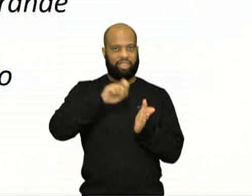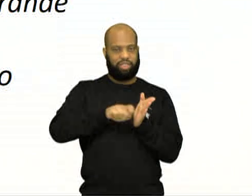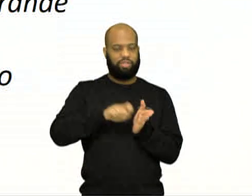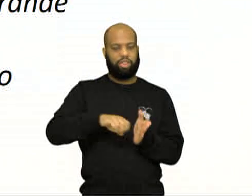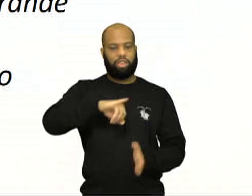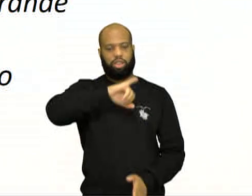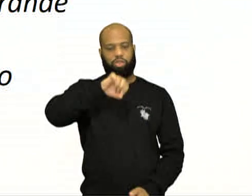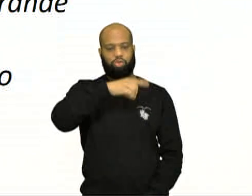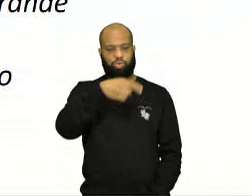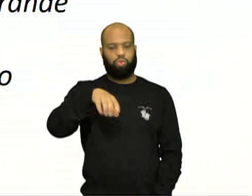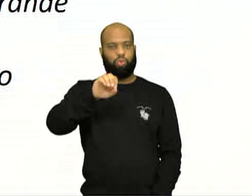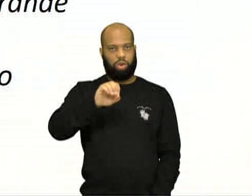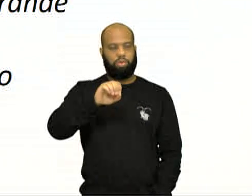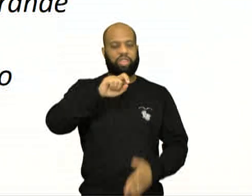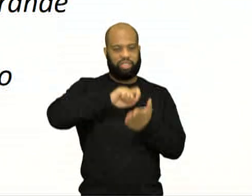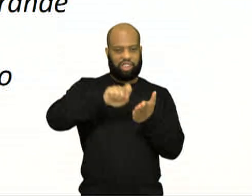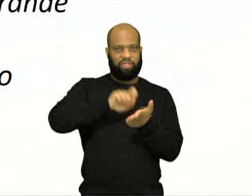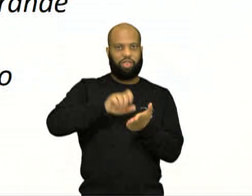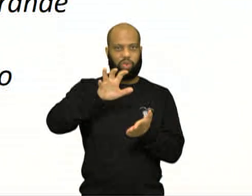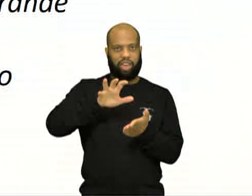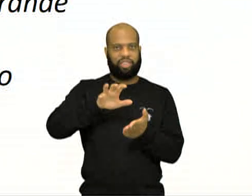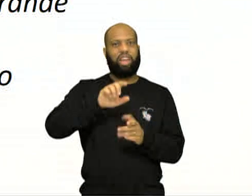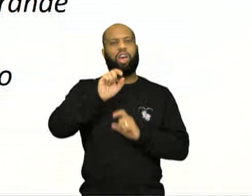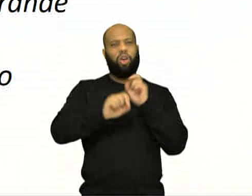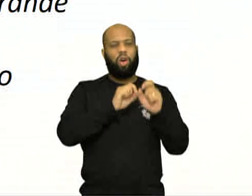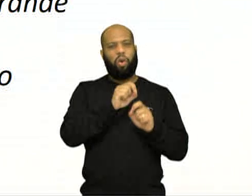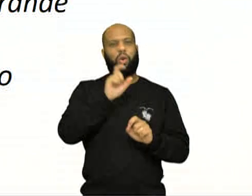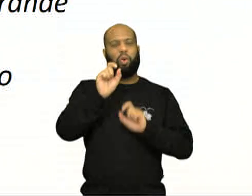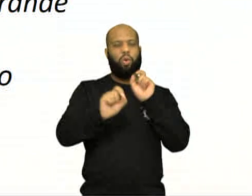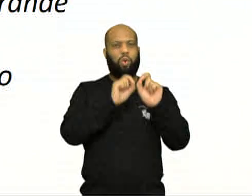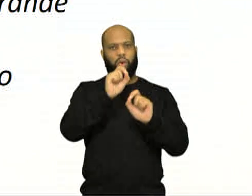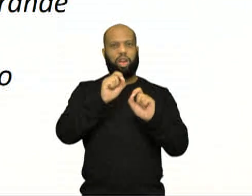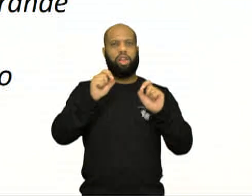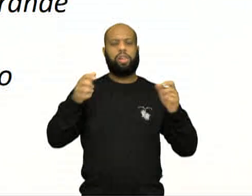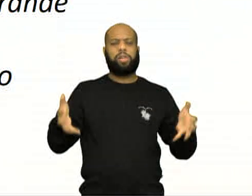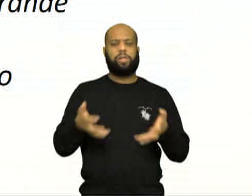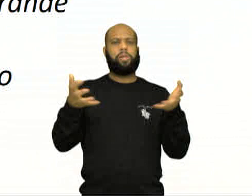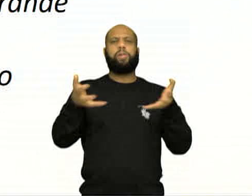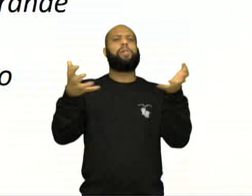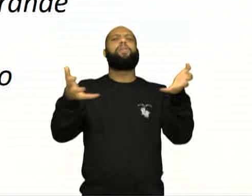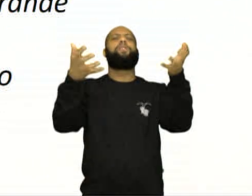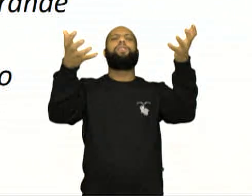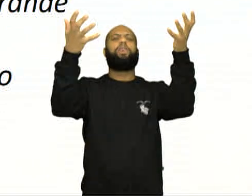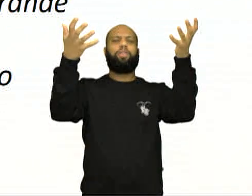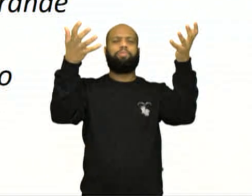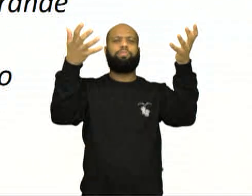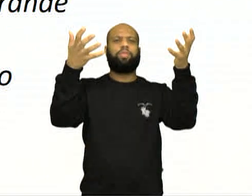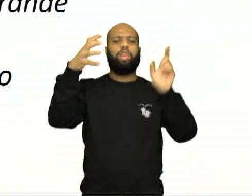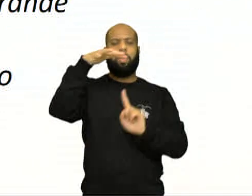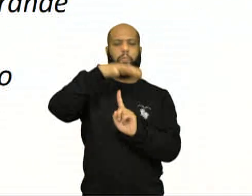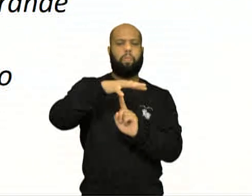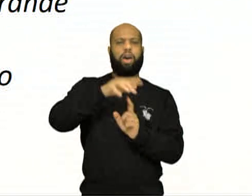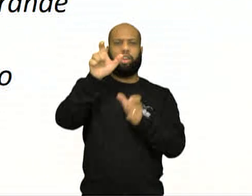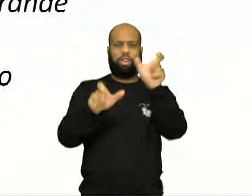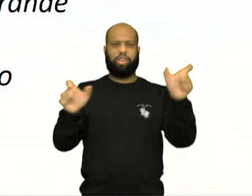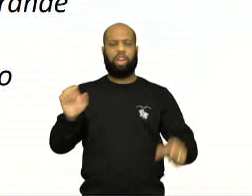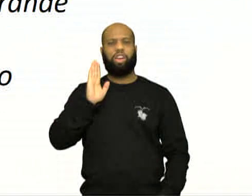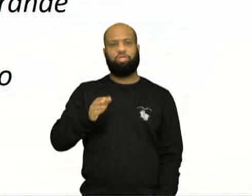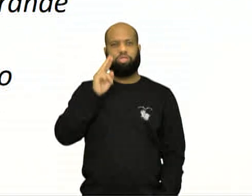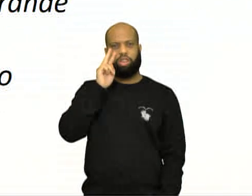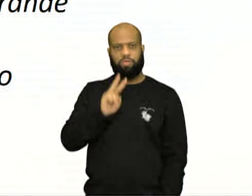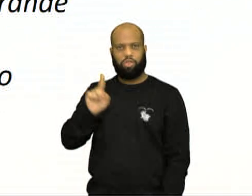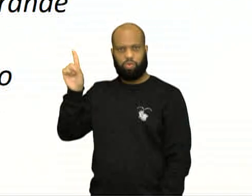Lopes, é, e é uma espécie de hino que celebra o ser paranaense. Vocês já ouviram falar nessa